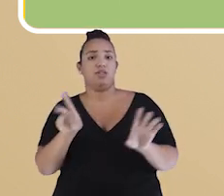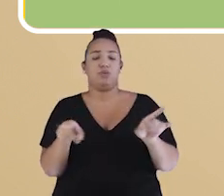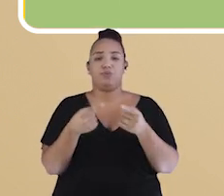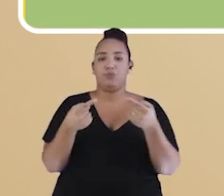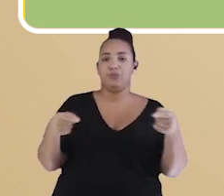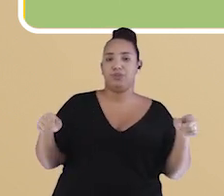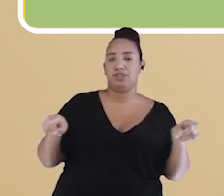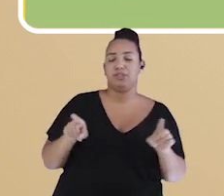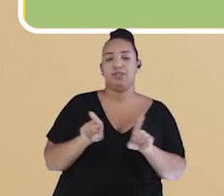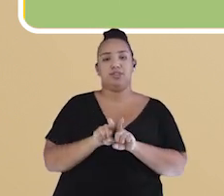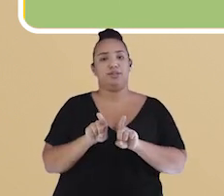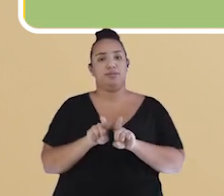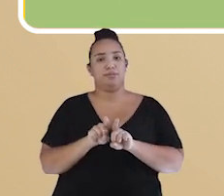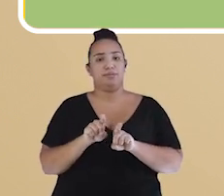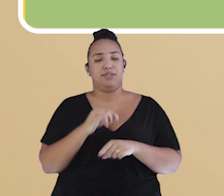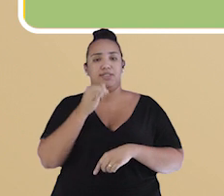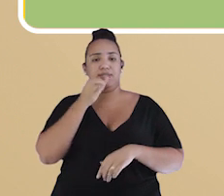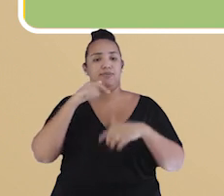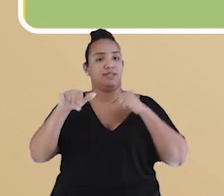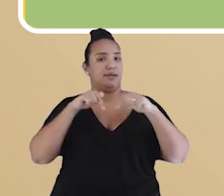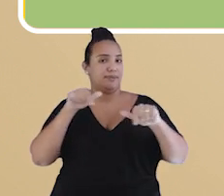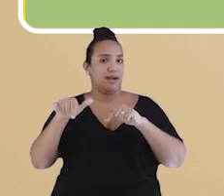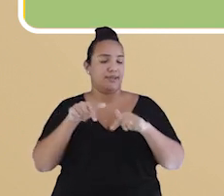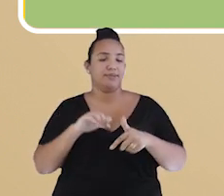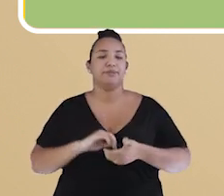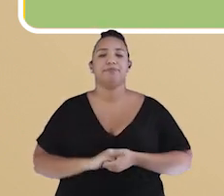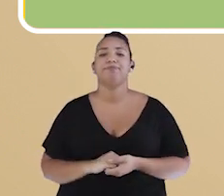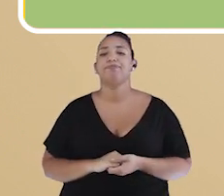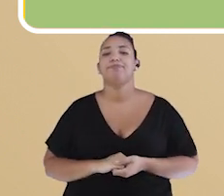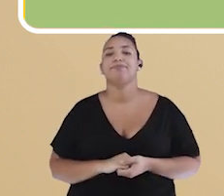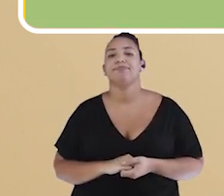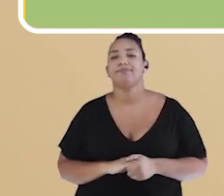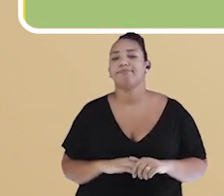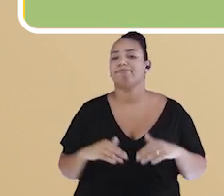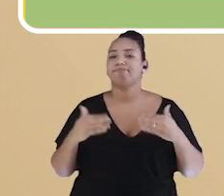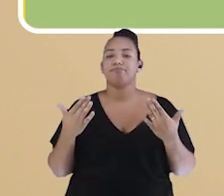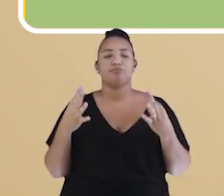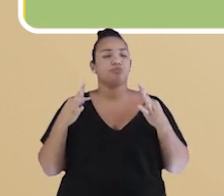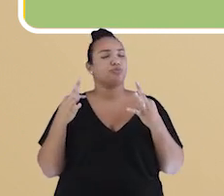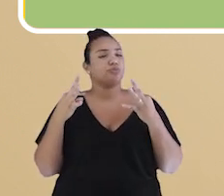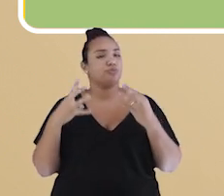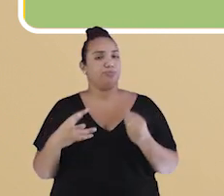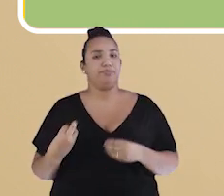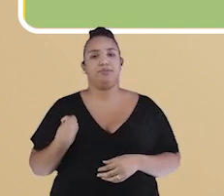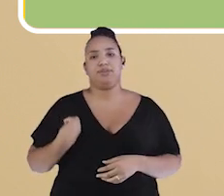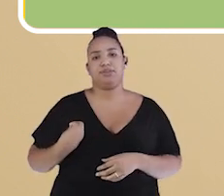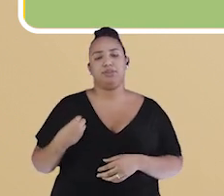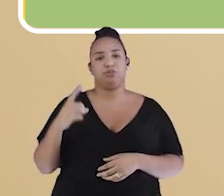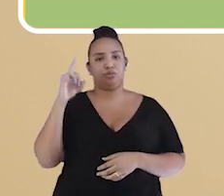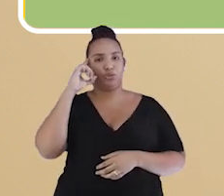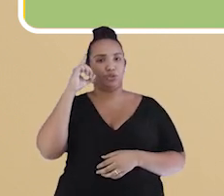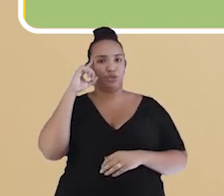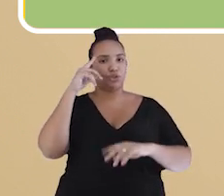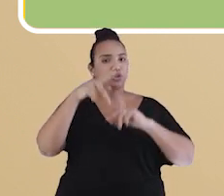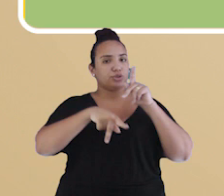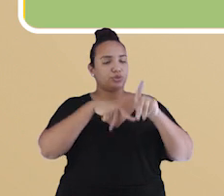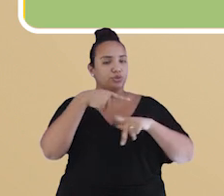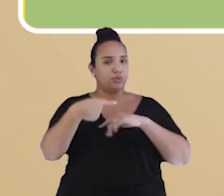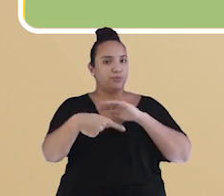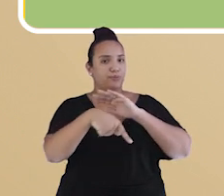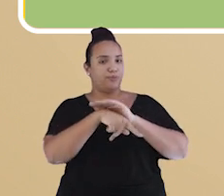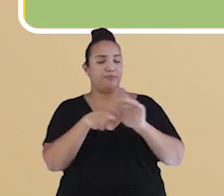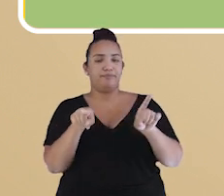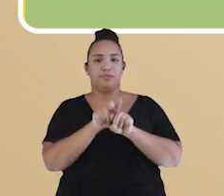ser religiosos, musicais e até atividades de trabalho. E tudo que está presente